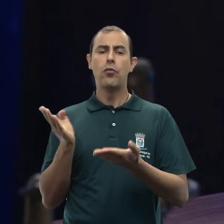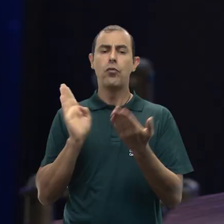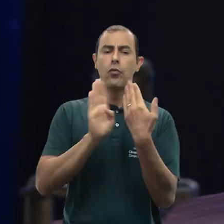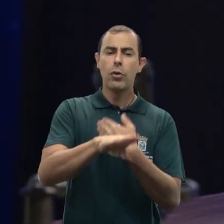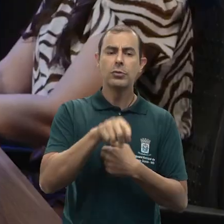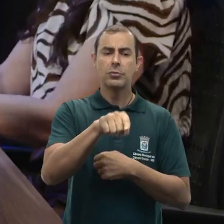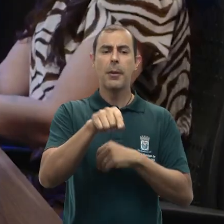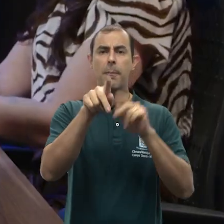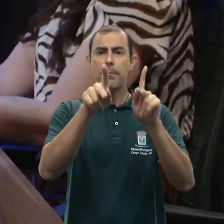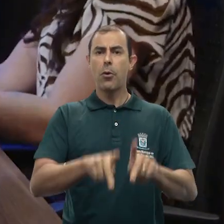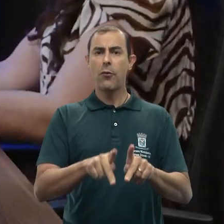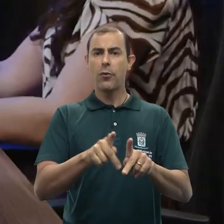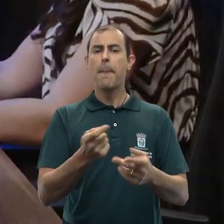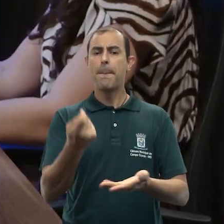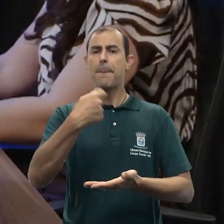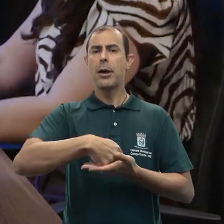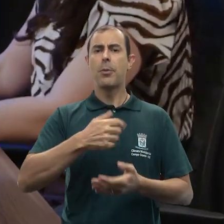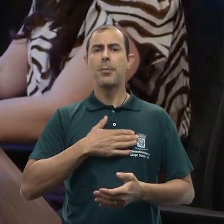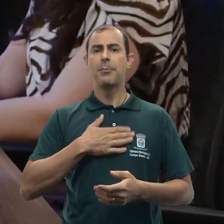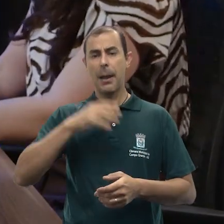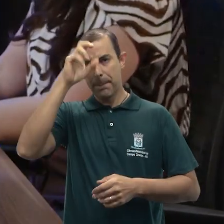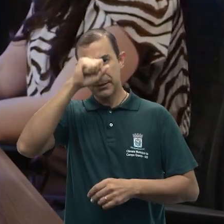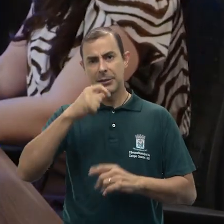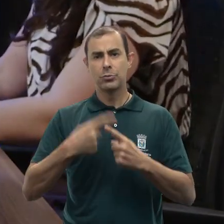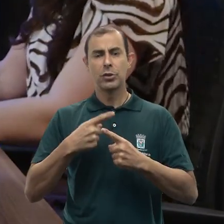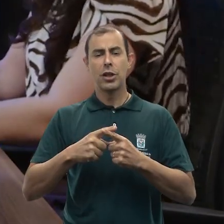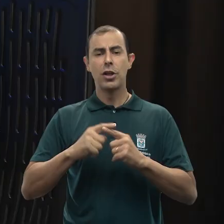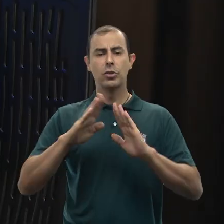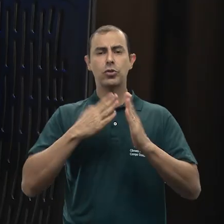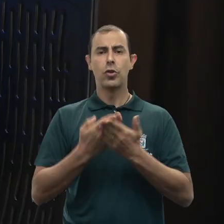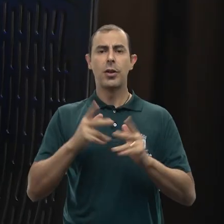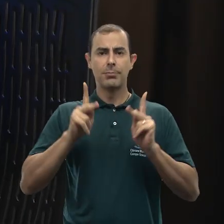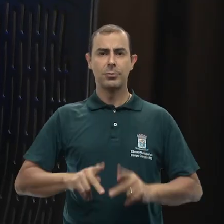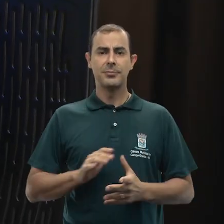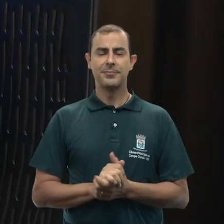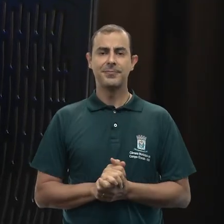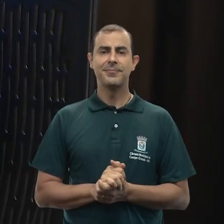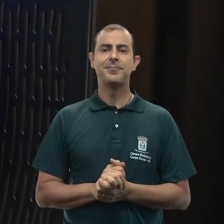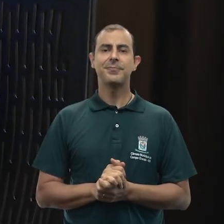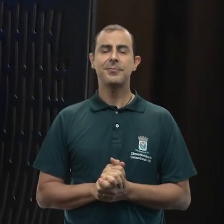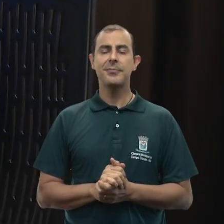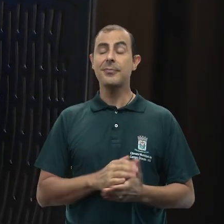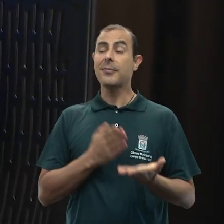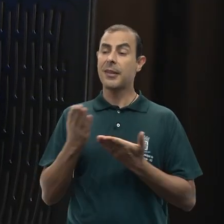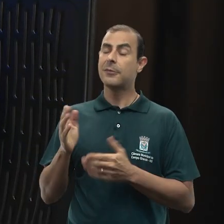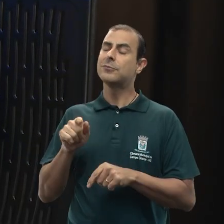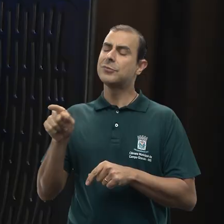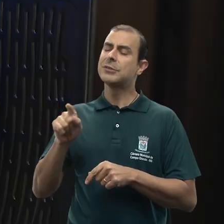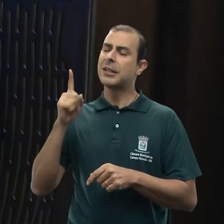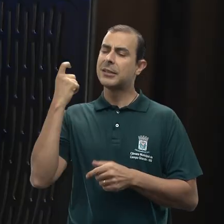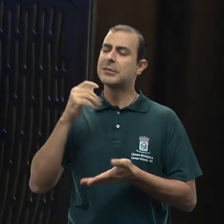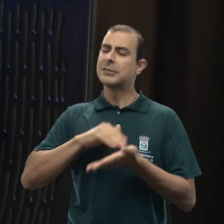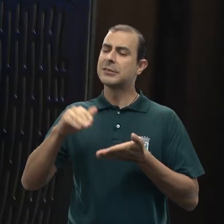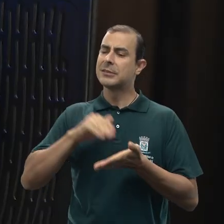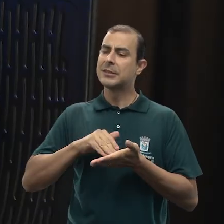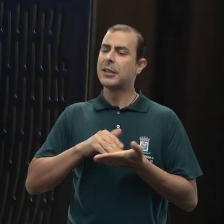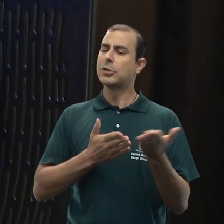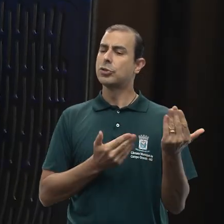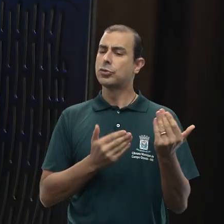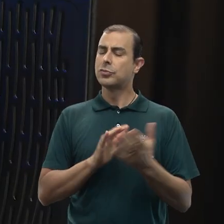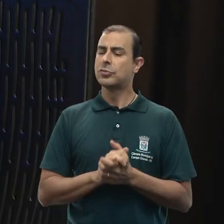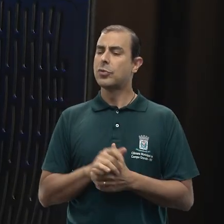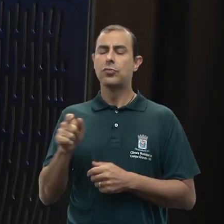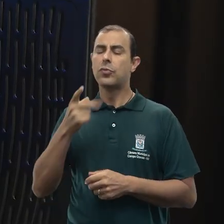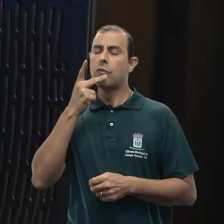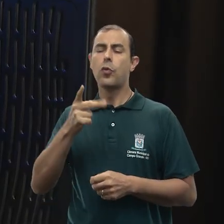eu aprender. Vereador, você até citou, você já foi secretário municipal da Juventude. O que você deixou à frente